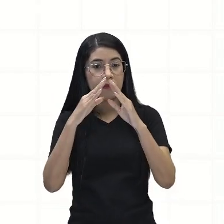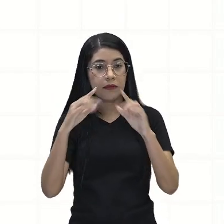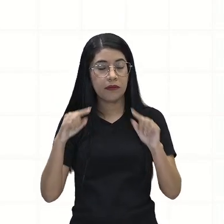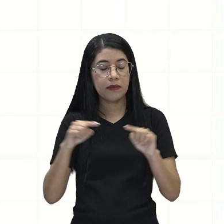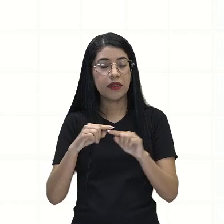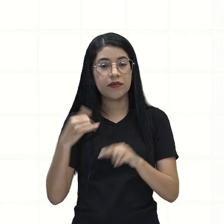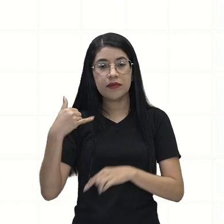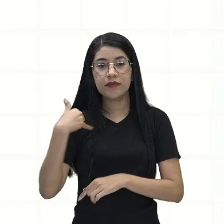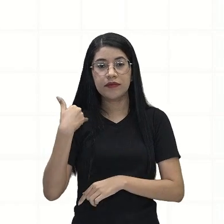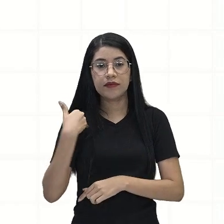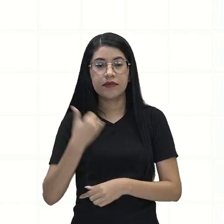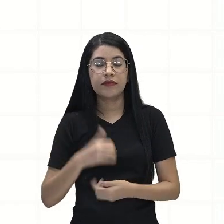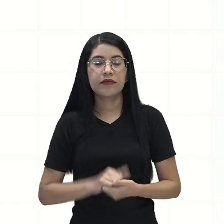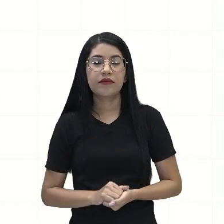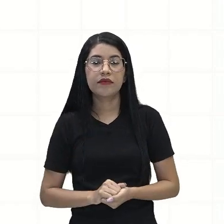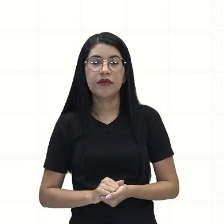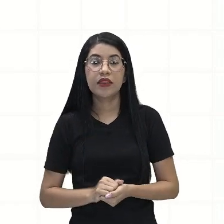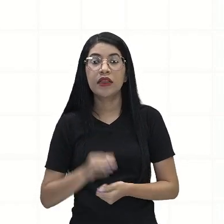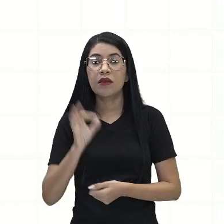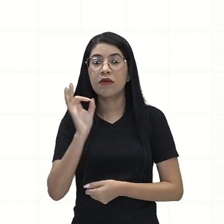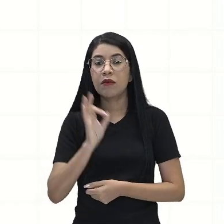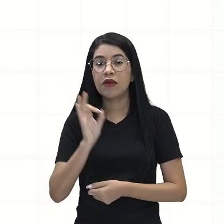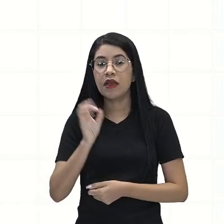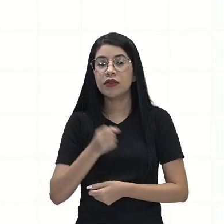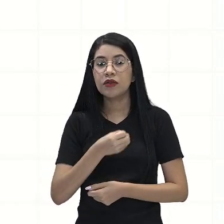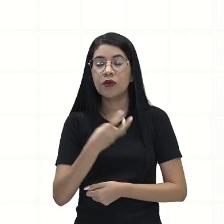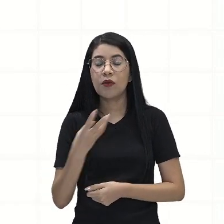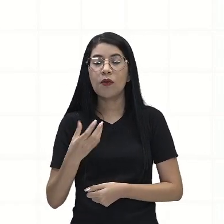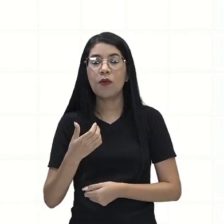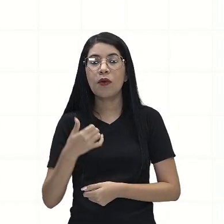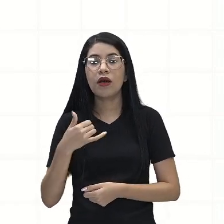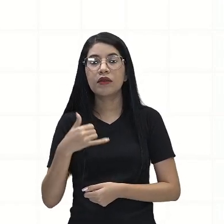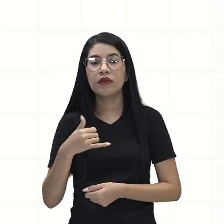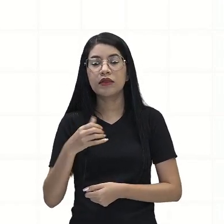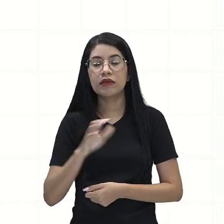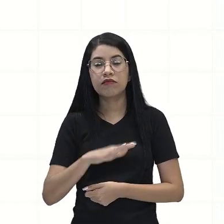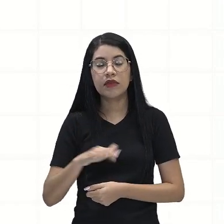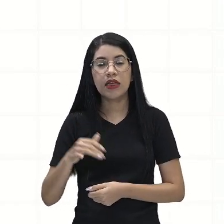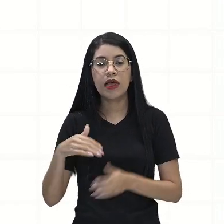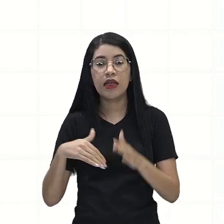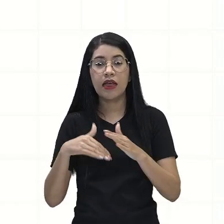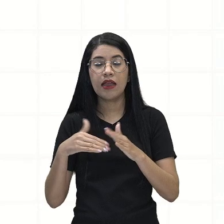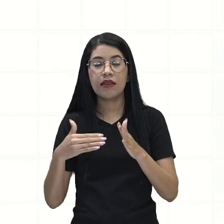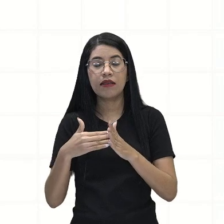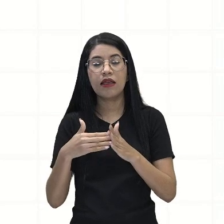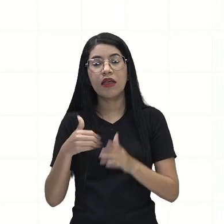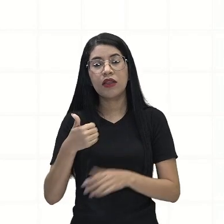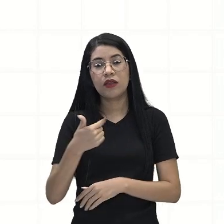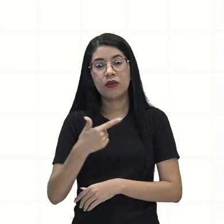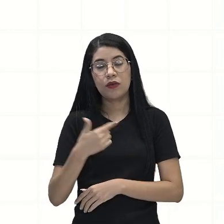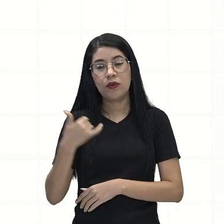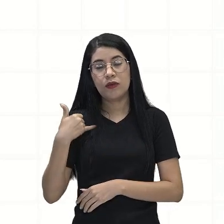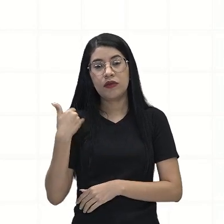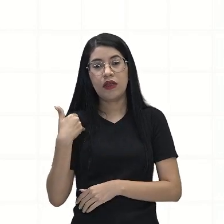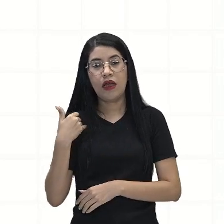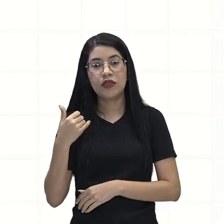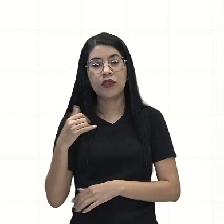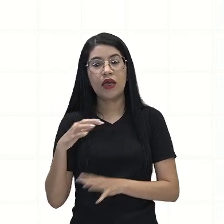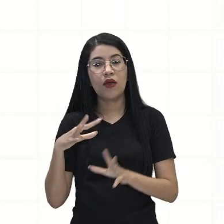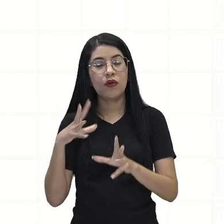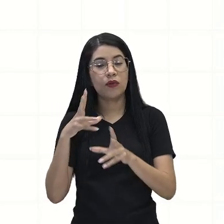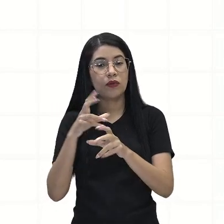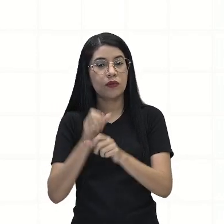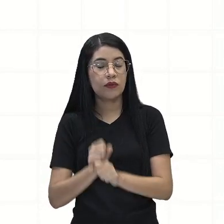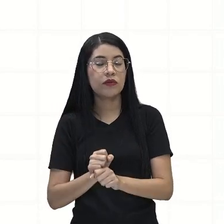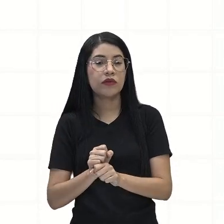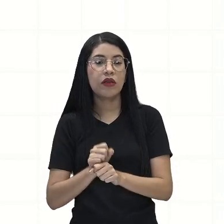a gente tem aí o percentual de crianças até 12 anos de idade, eles representam aí no total da população do Brasil, olha, então